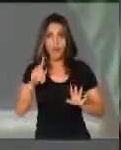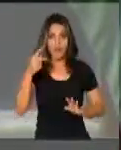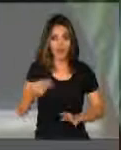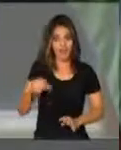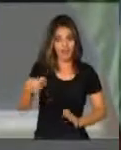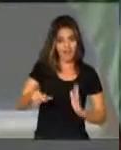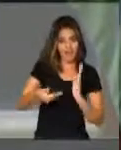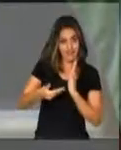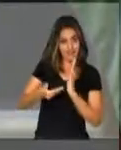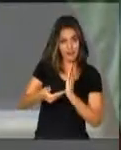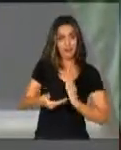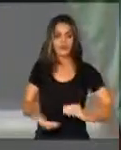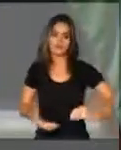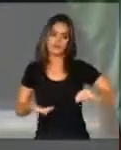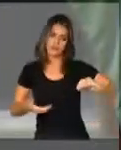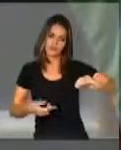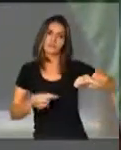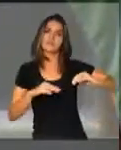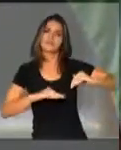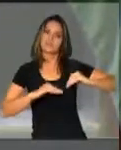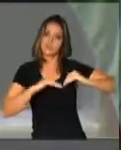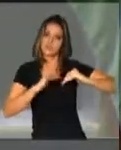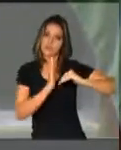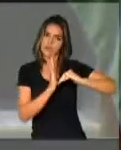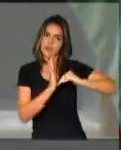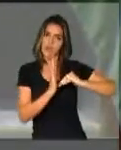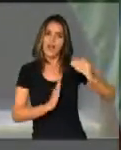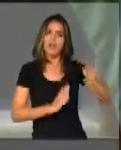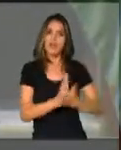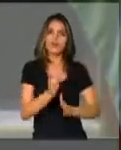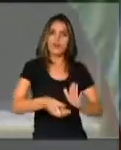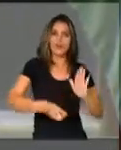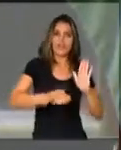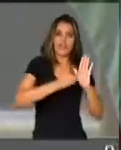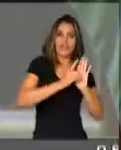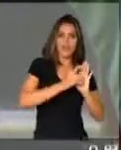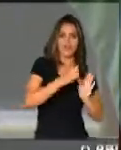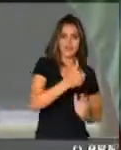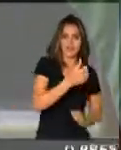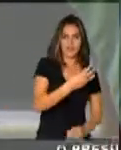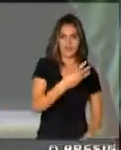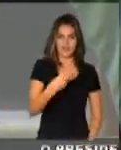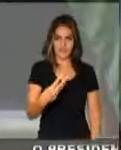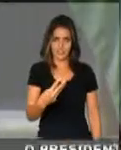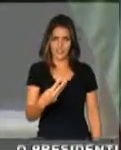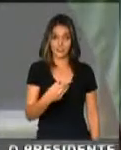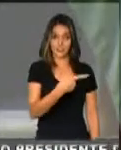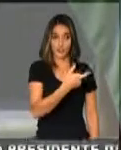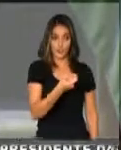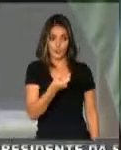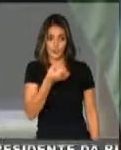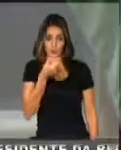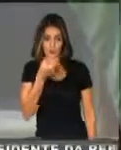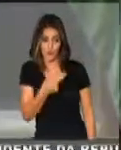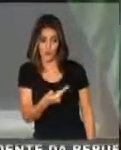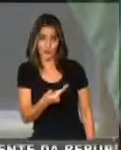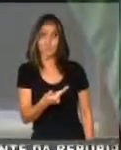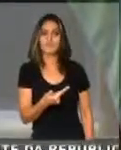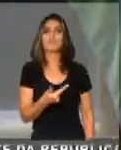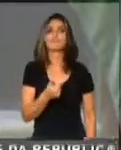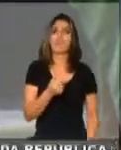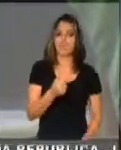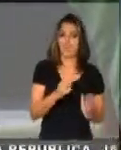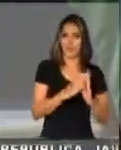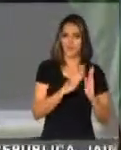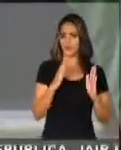Esta Casa e o Senado aprovaram o decreto 143 de 20 de junho de 2002. 2